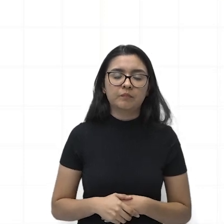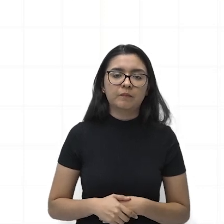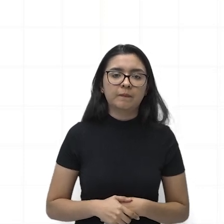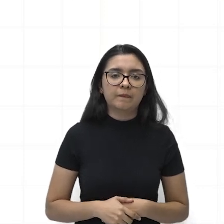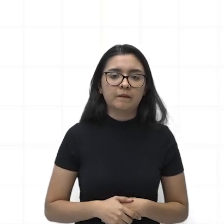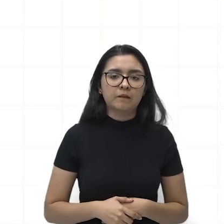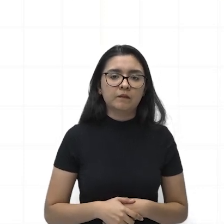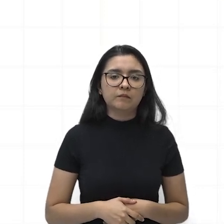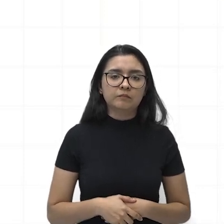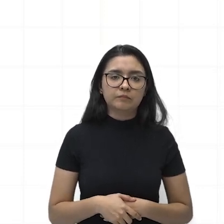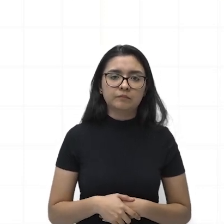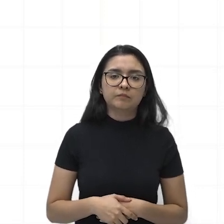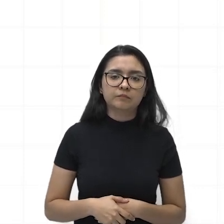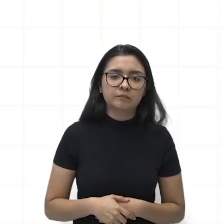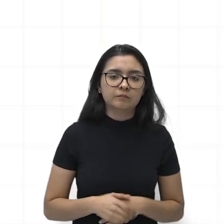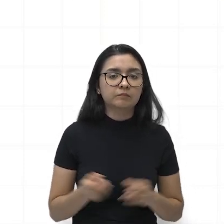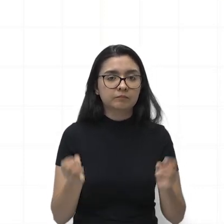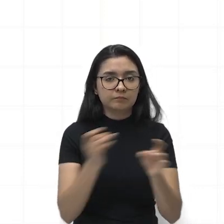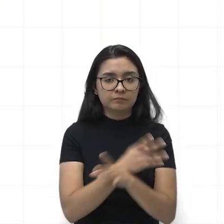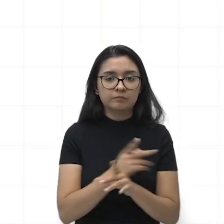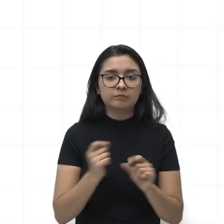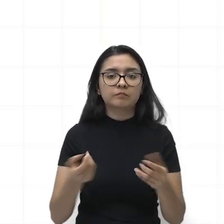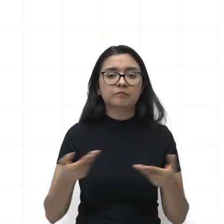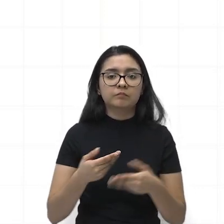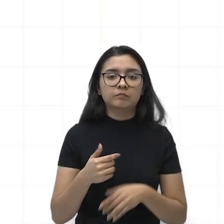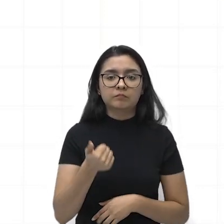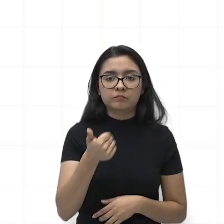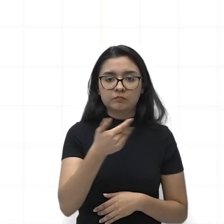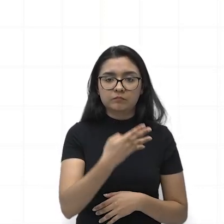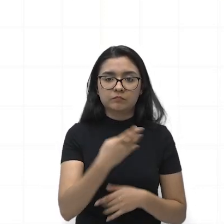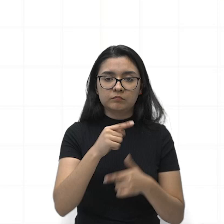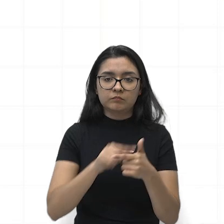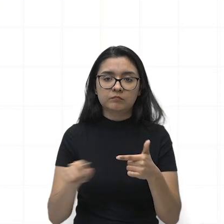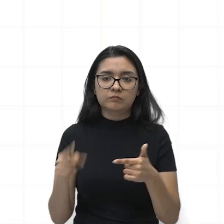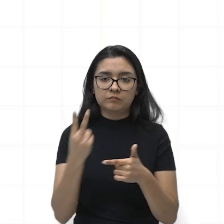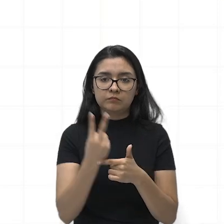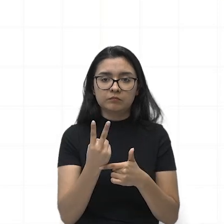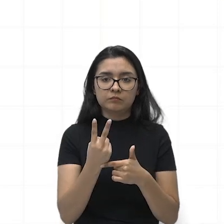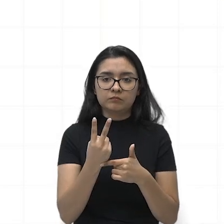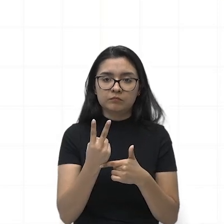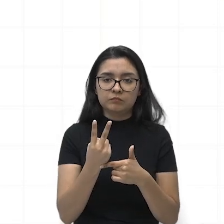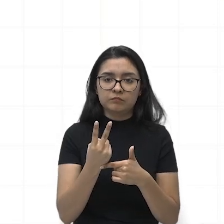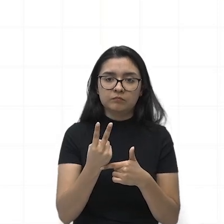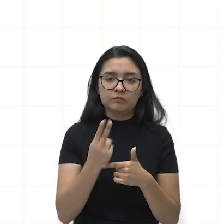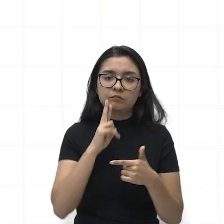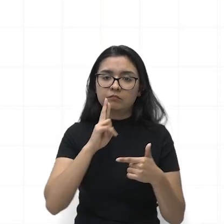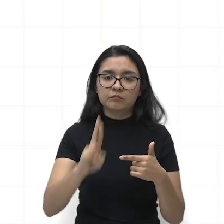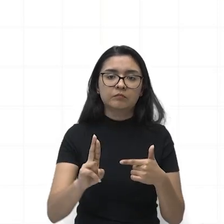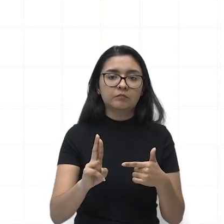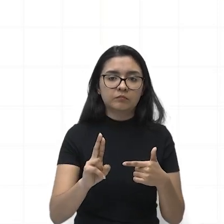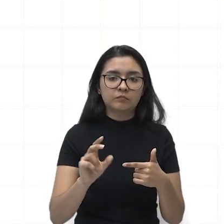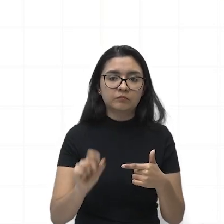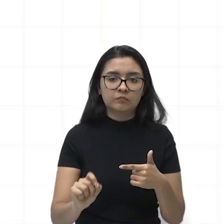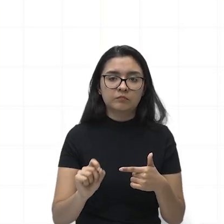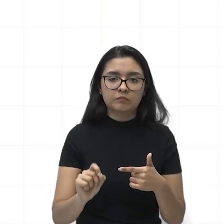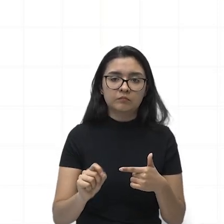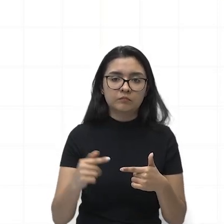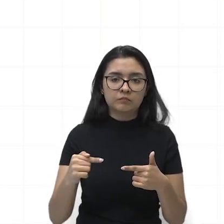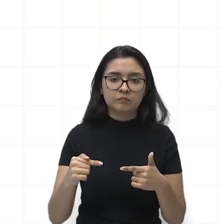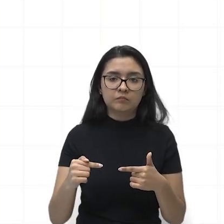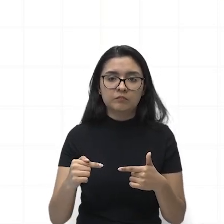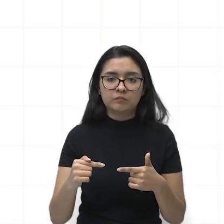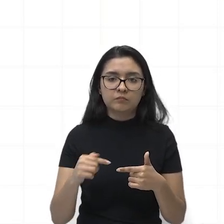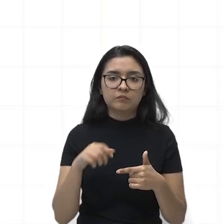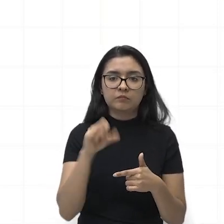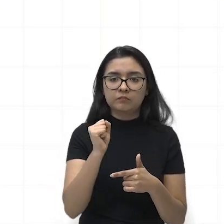Por 2 novamente. Feito isso, ó, vamos ter aqui, ó, 14 dividido por 2 dá